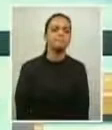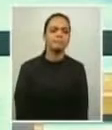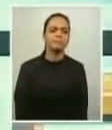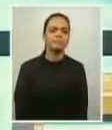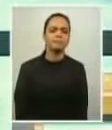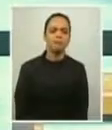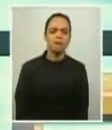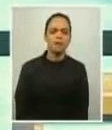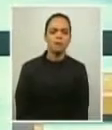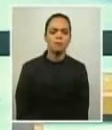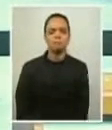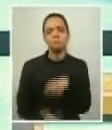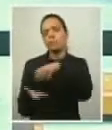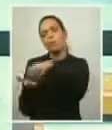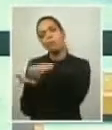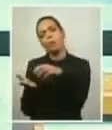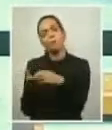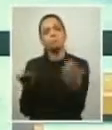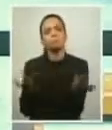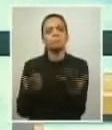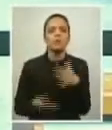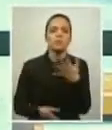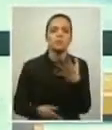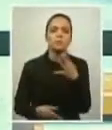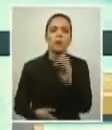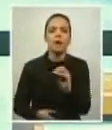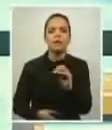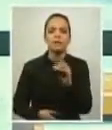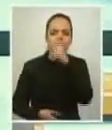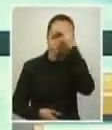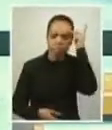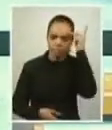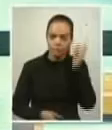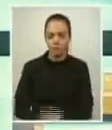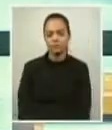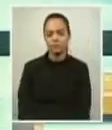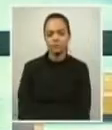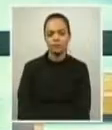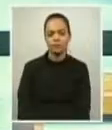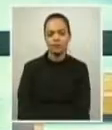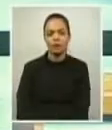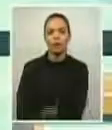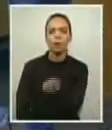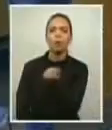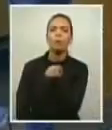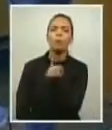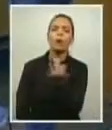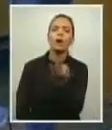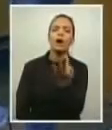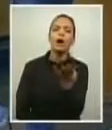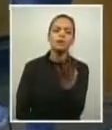num conjunto sei lá de 40 pessoas com quantos